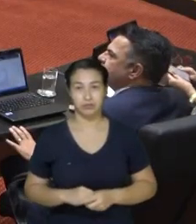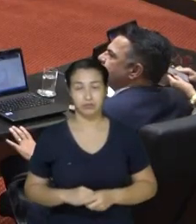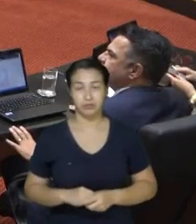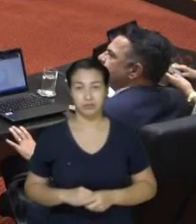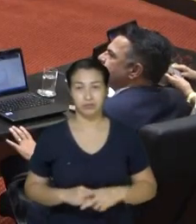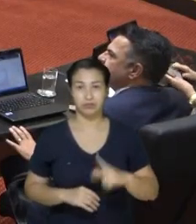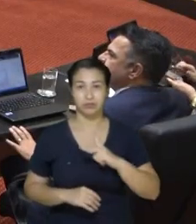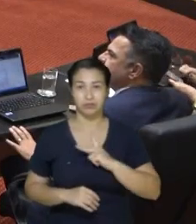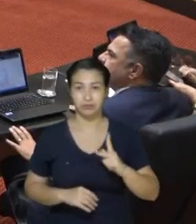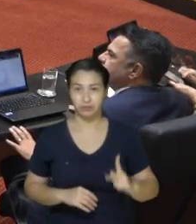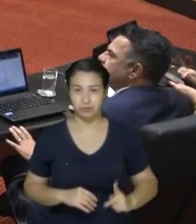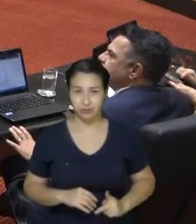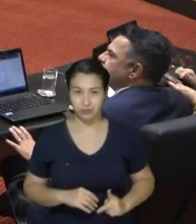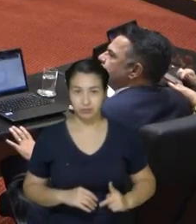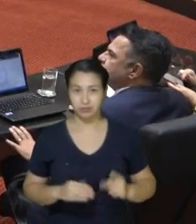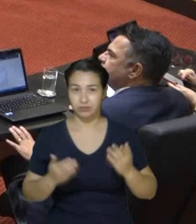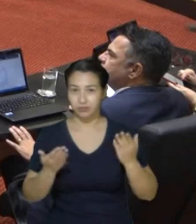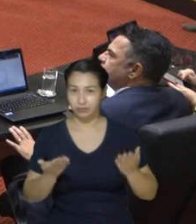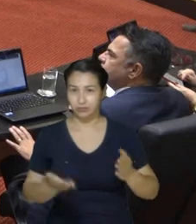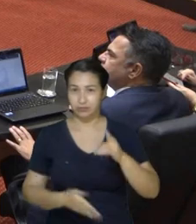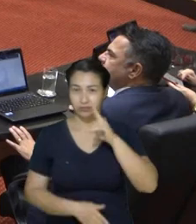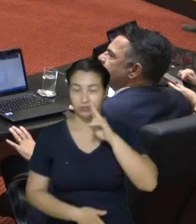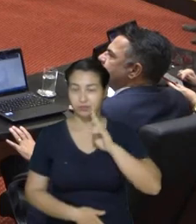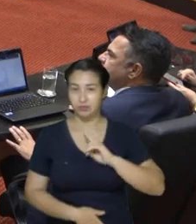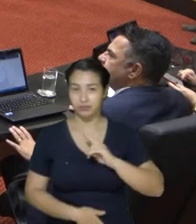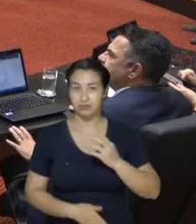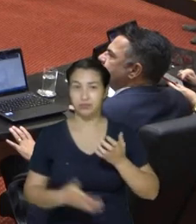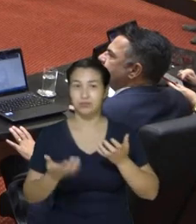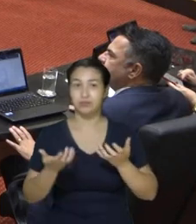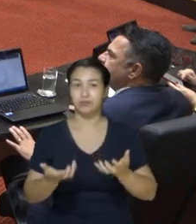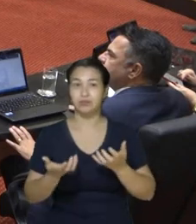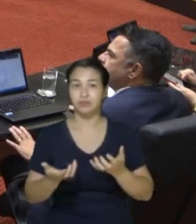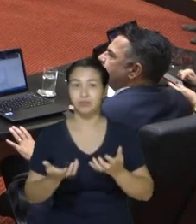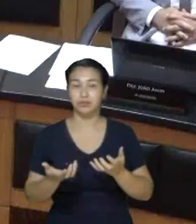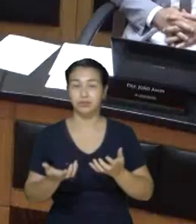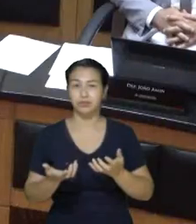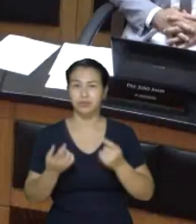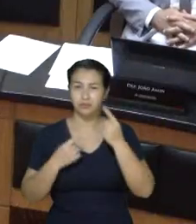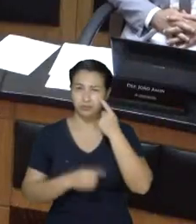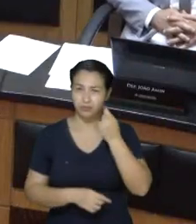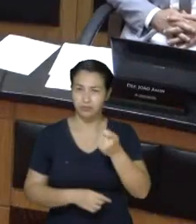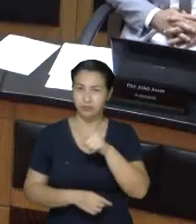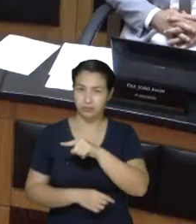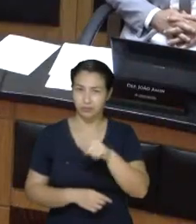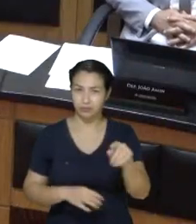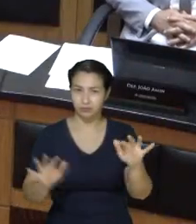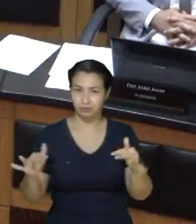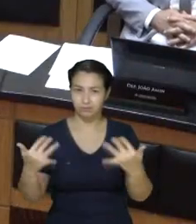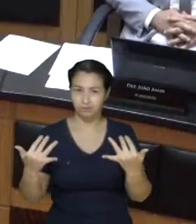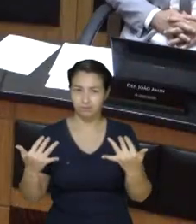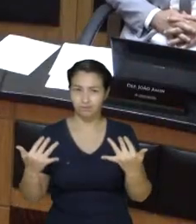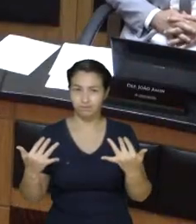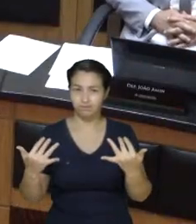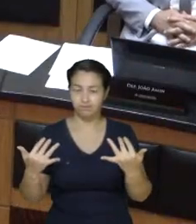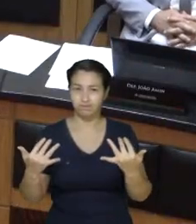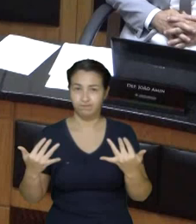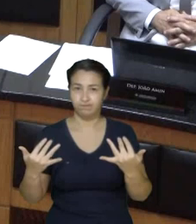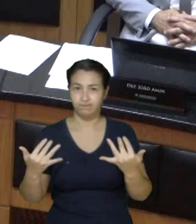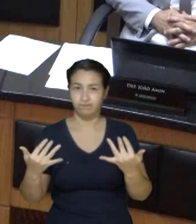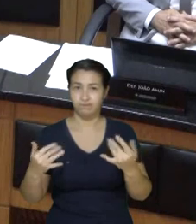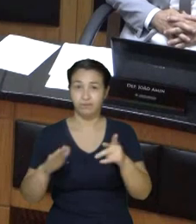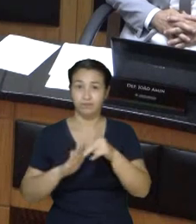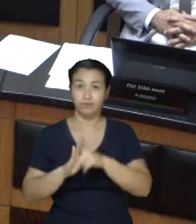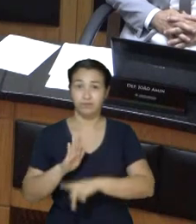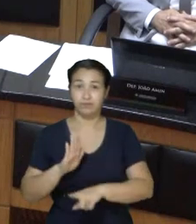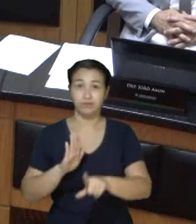Deputado Ivanatis, para discutir. Depois, só queria chamar a atenção o seguinte. O que o projeto de